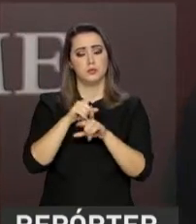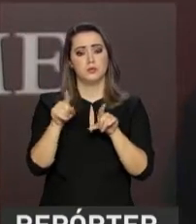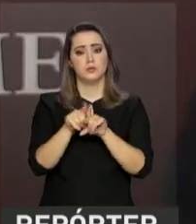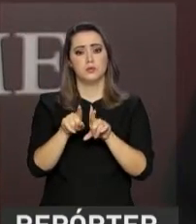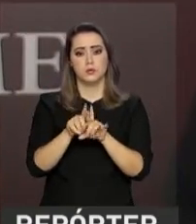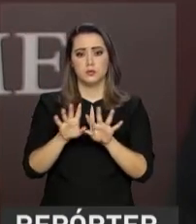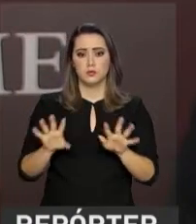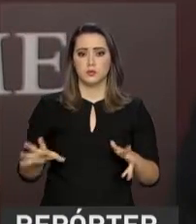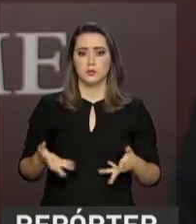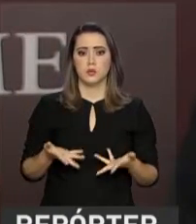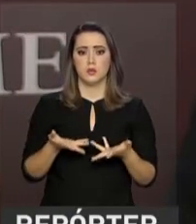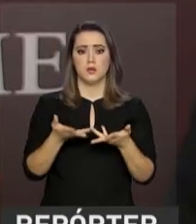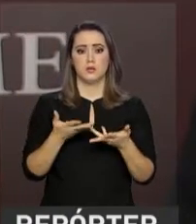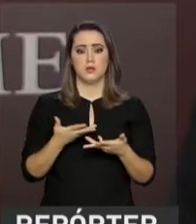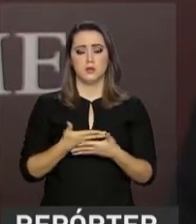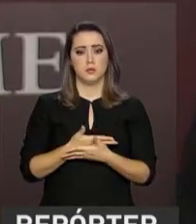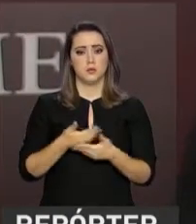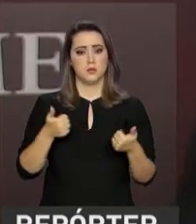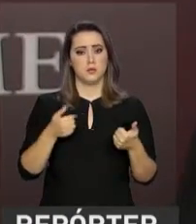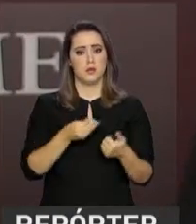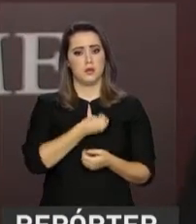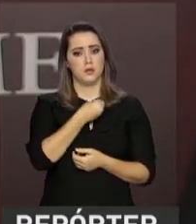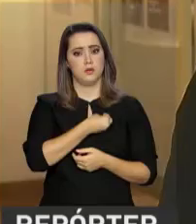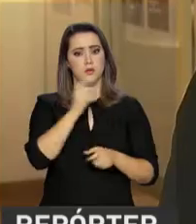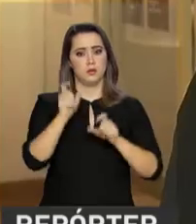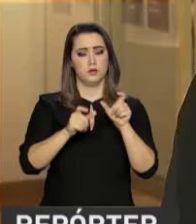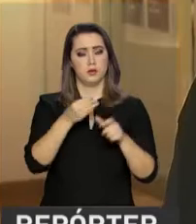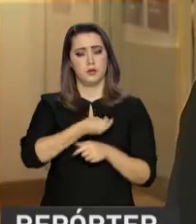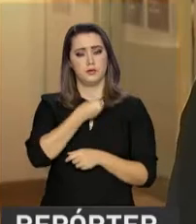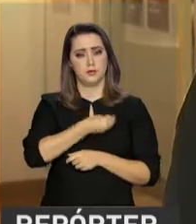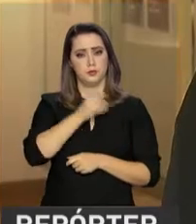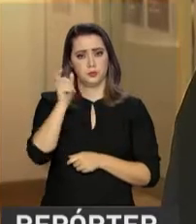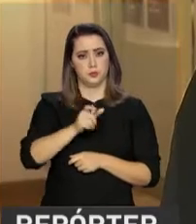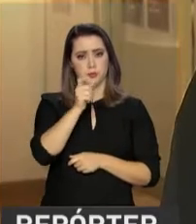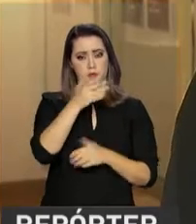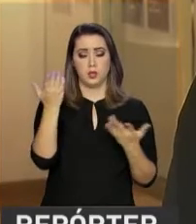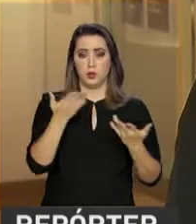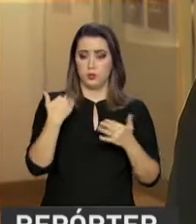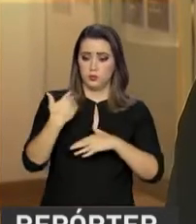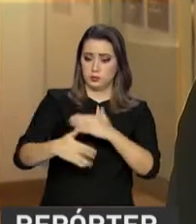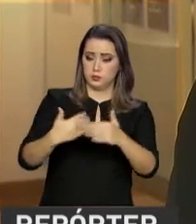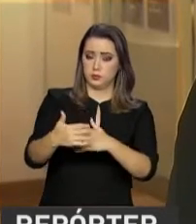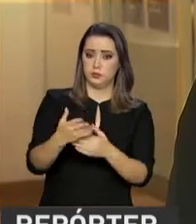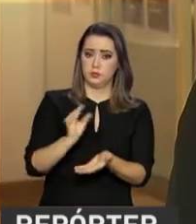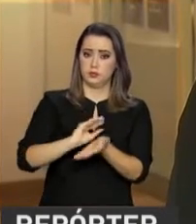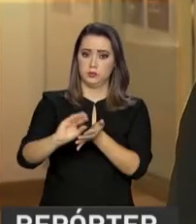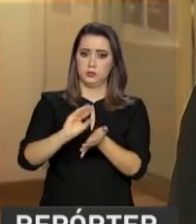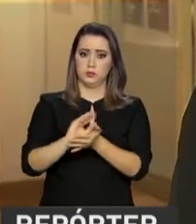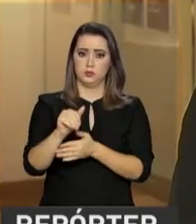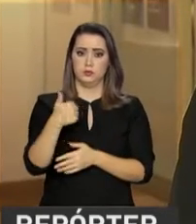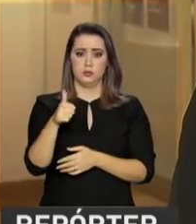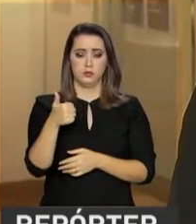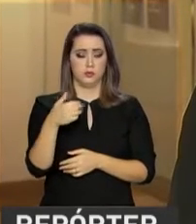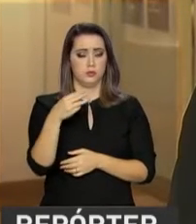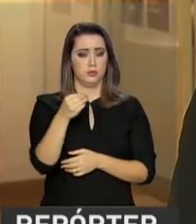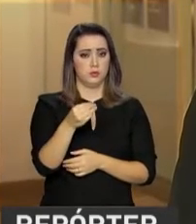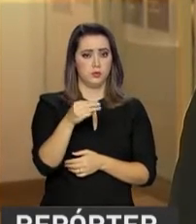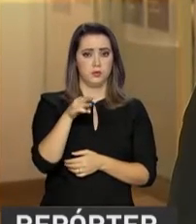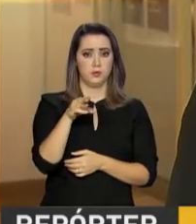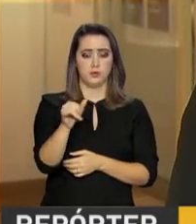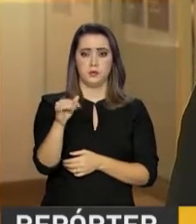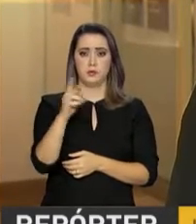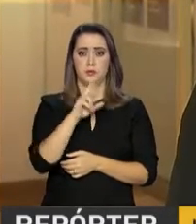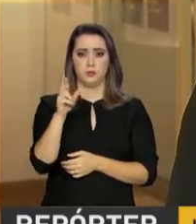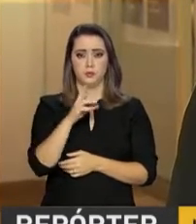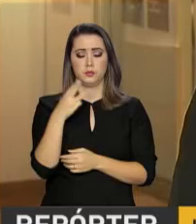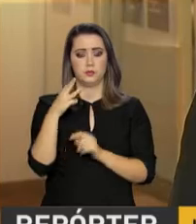vai melhorar a vida das pessoas. O programa Agora é Avançar prevê investimentos de 130 bilhões de reais em